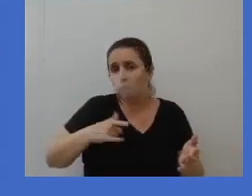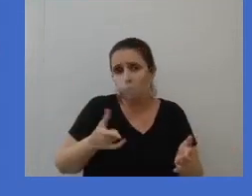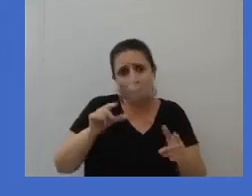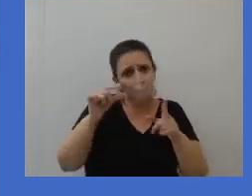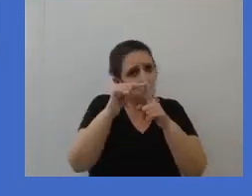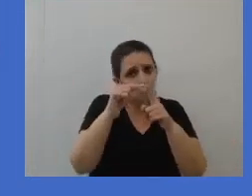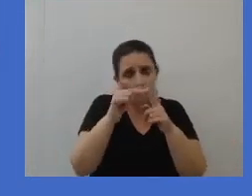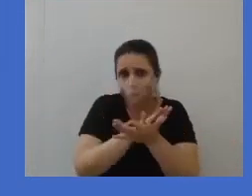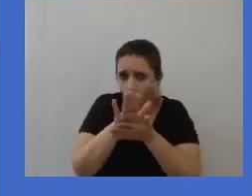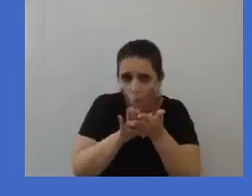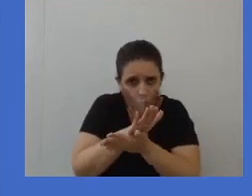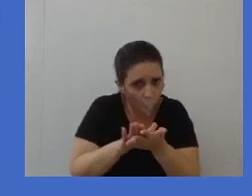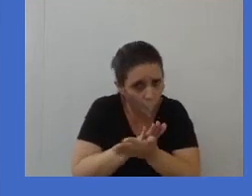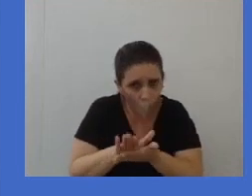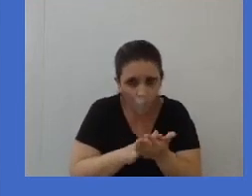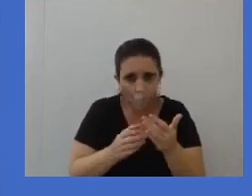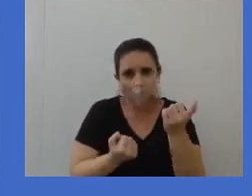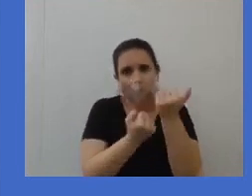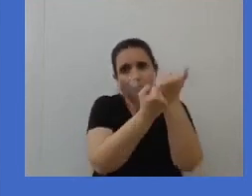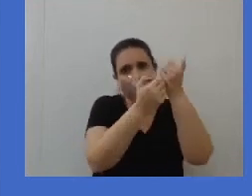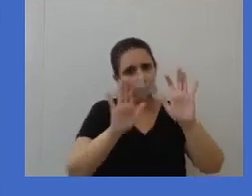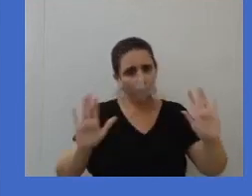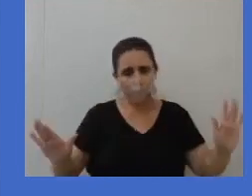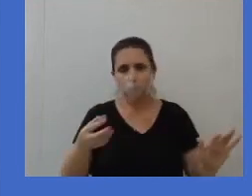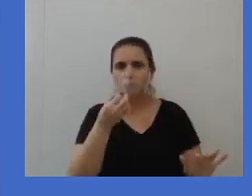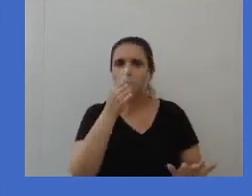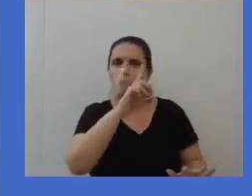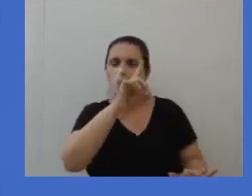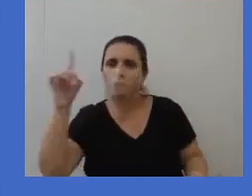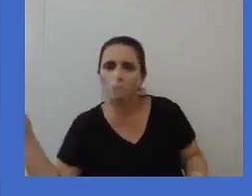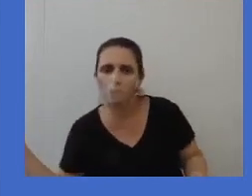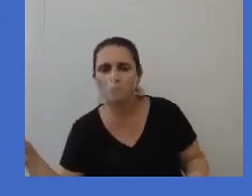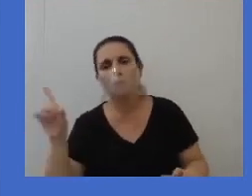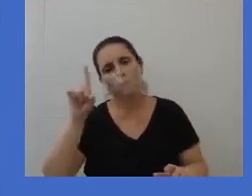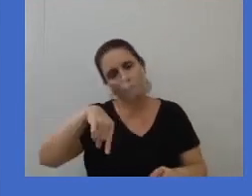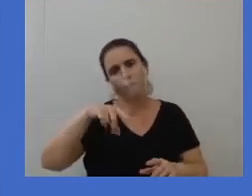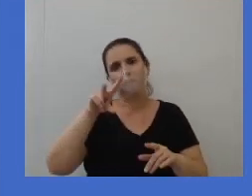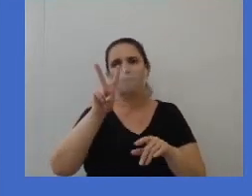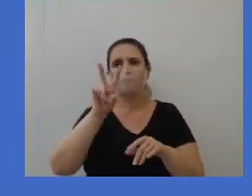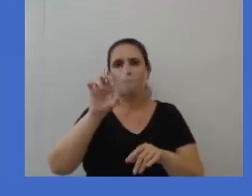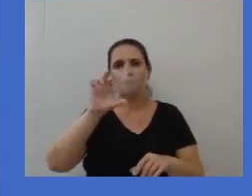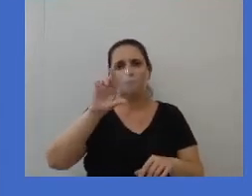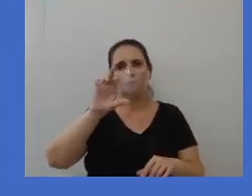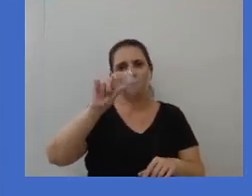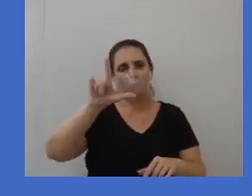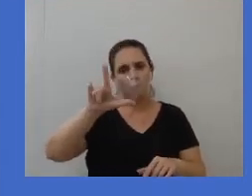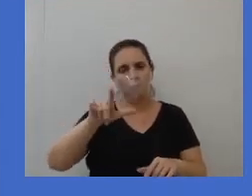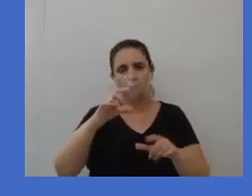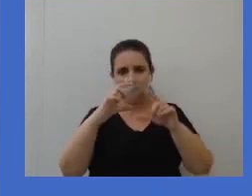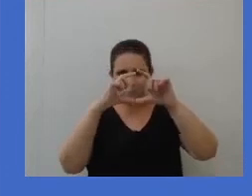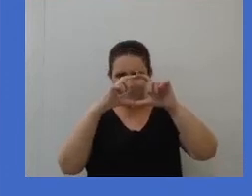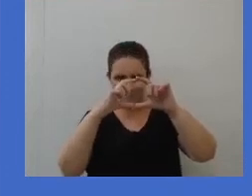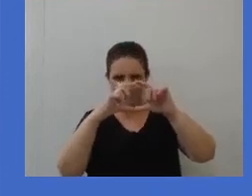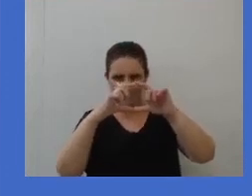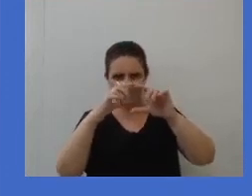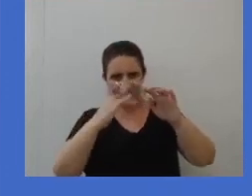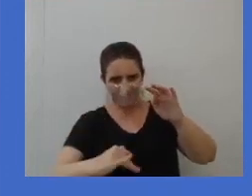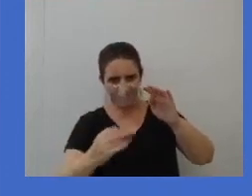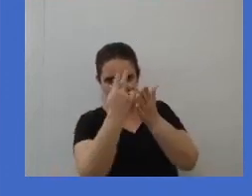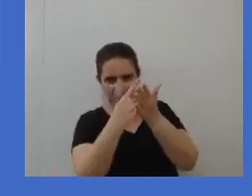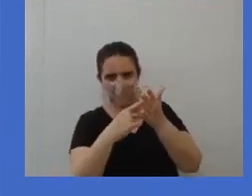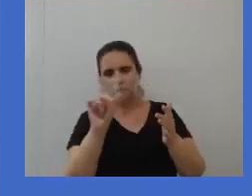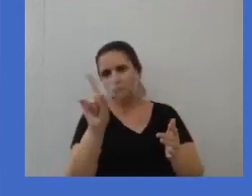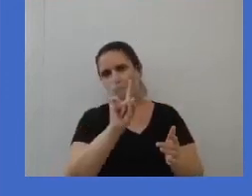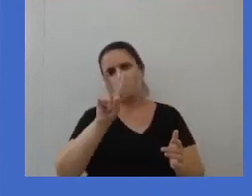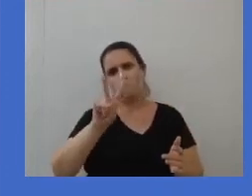nenhuma palavra de apoio. Bom dia é um exemplo de texto verbal, o emoji é um exemplo de texto